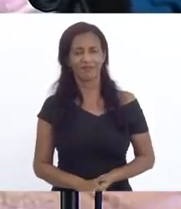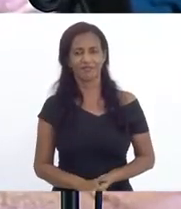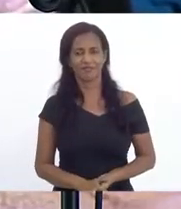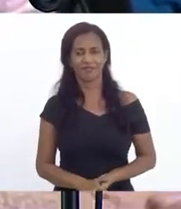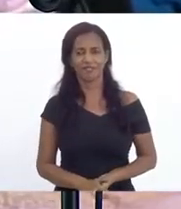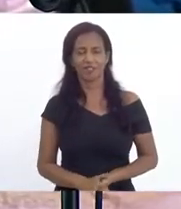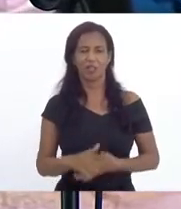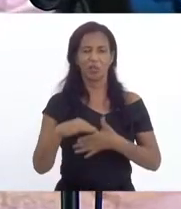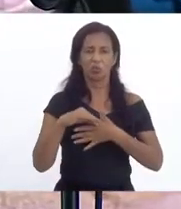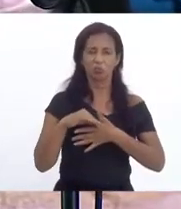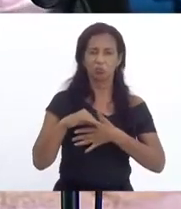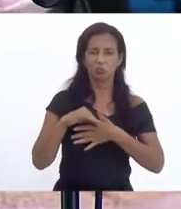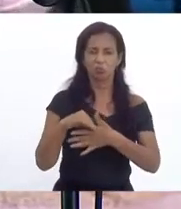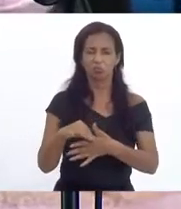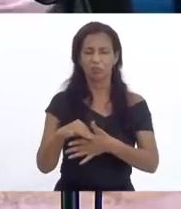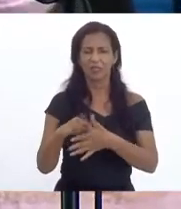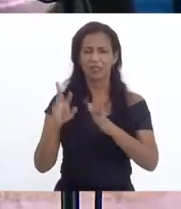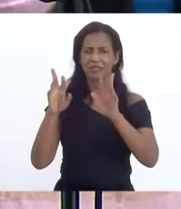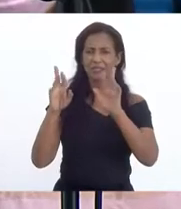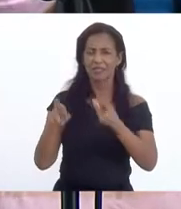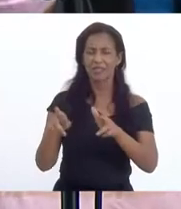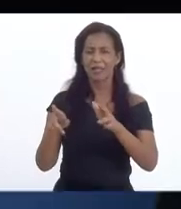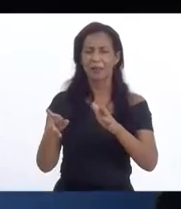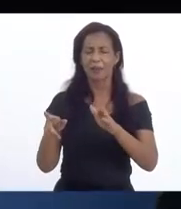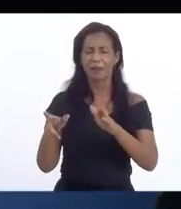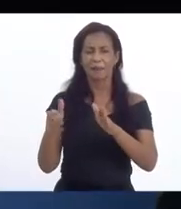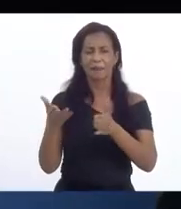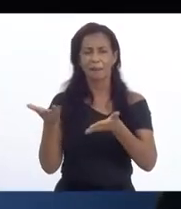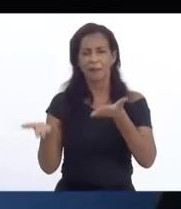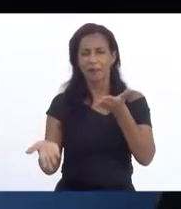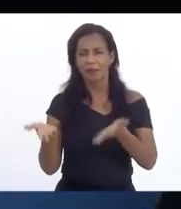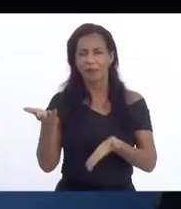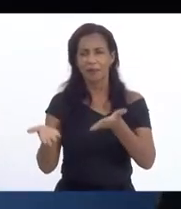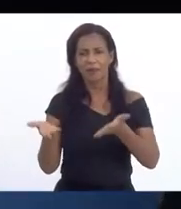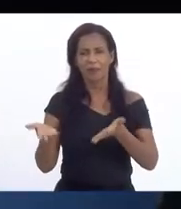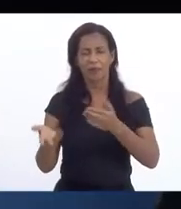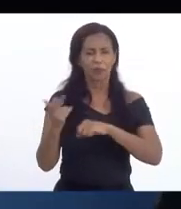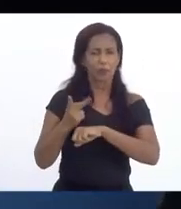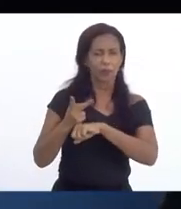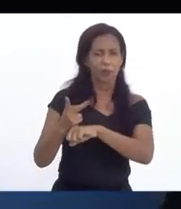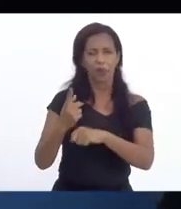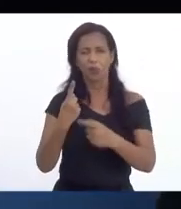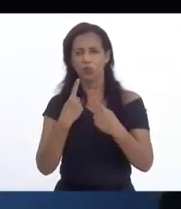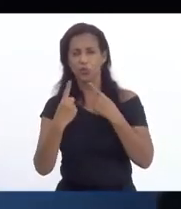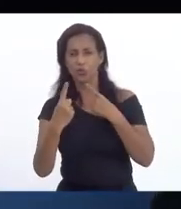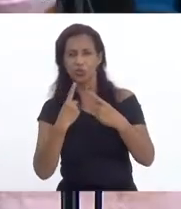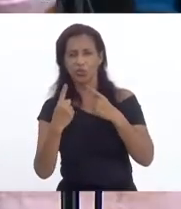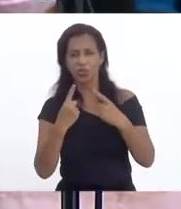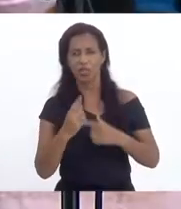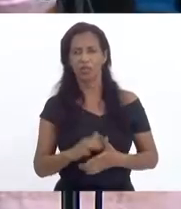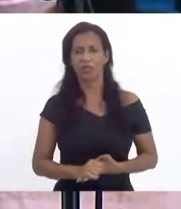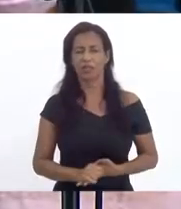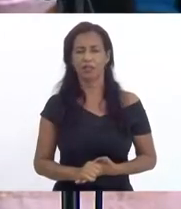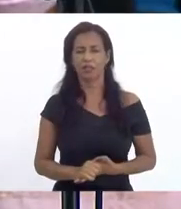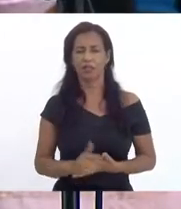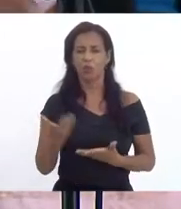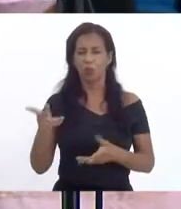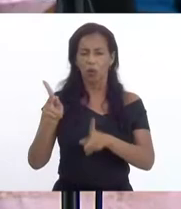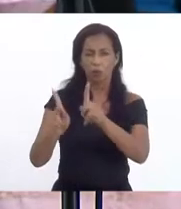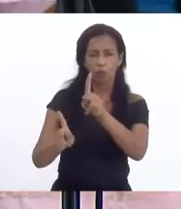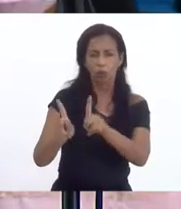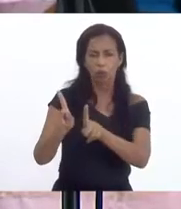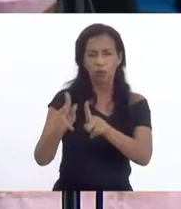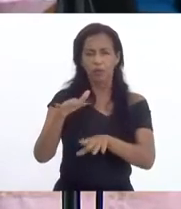Uma liderança, como Vossa Excelência, manter o equilíbrio, buscar o equilíbrio, o diálogo e colocar a